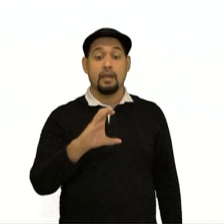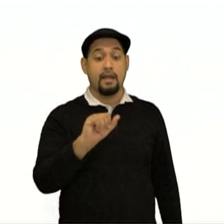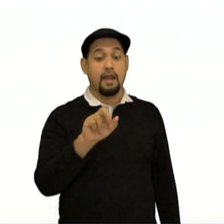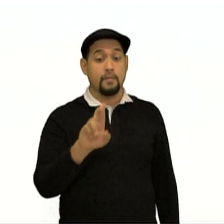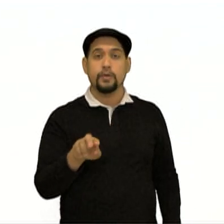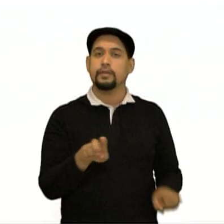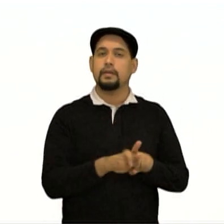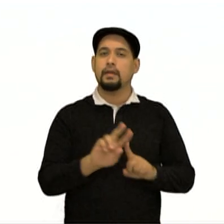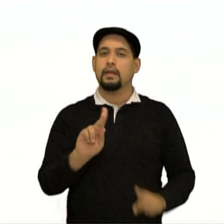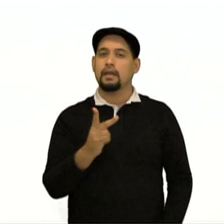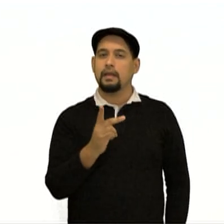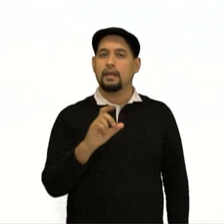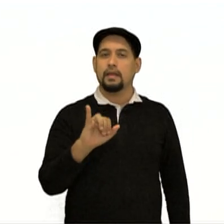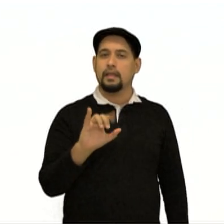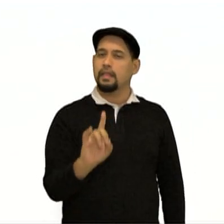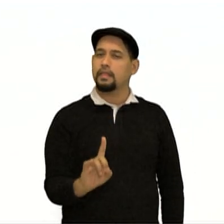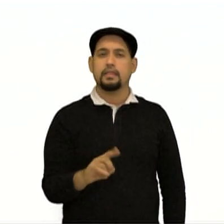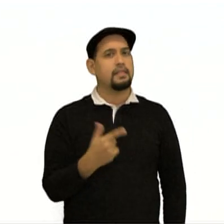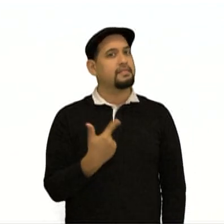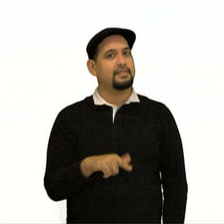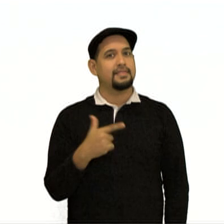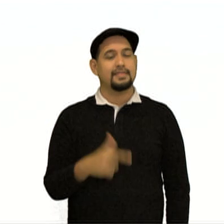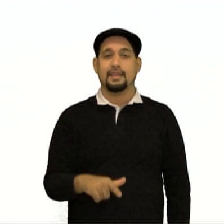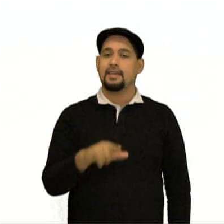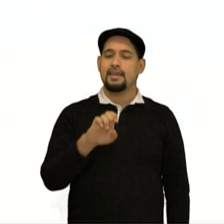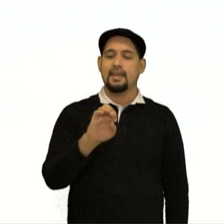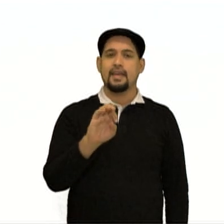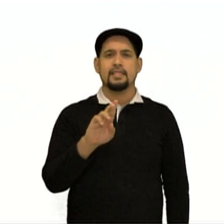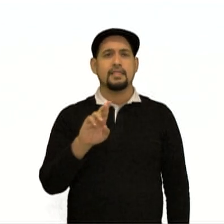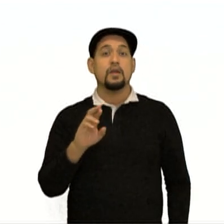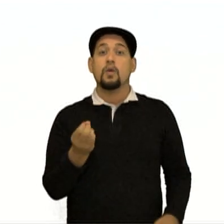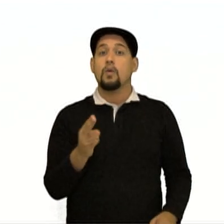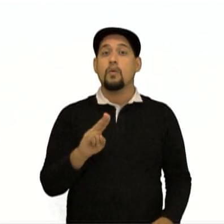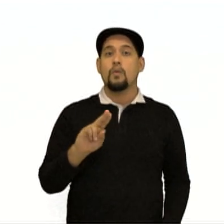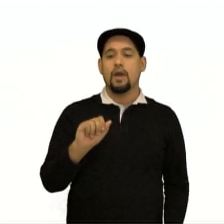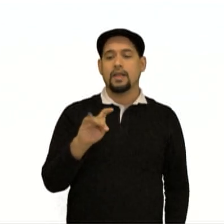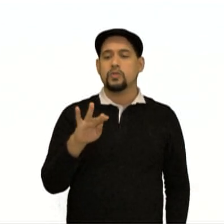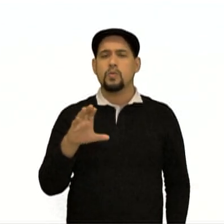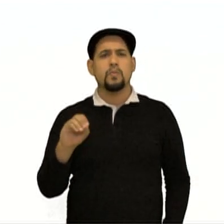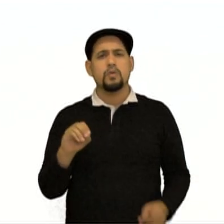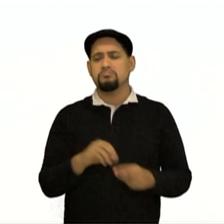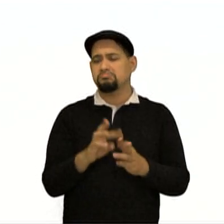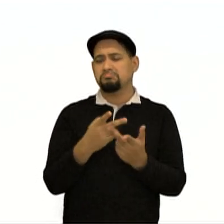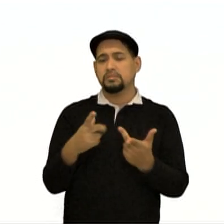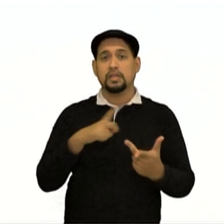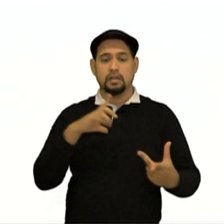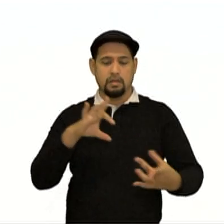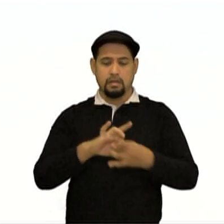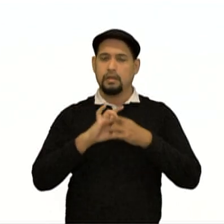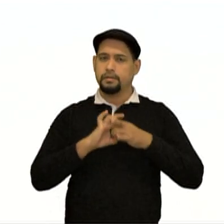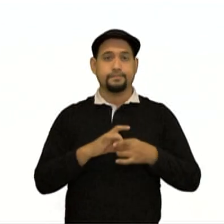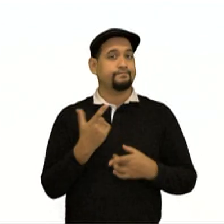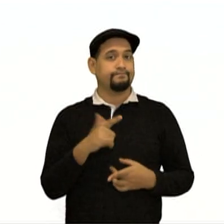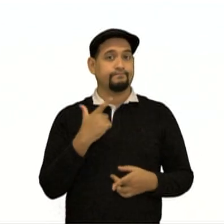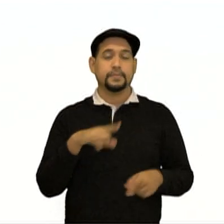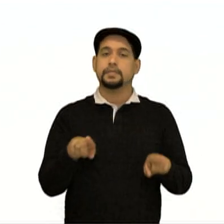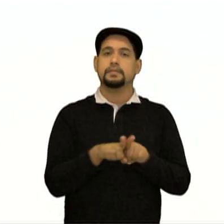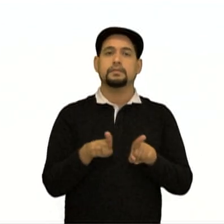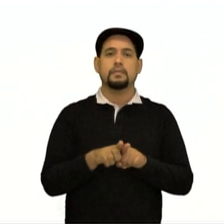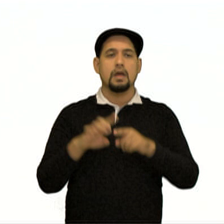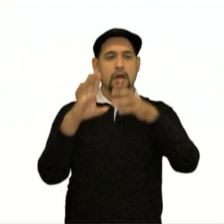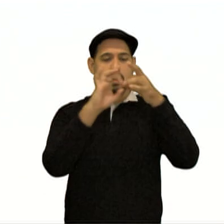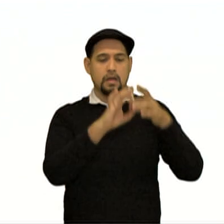carbonos e hidrogênios, não tem heteroátomo que a constitui. E também ela é uma cadeia